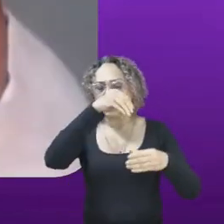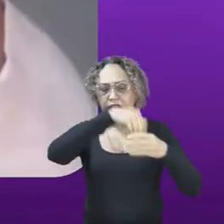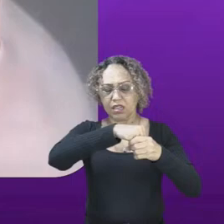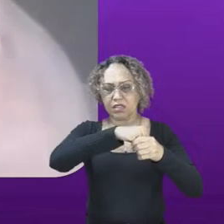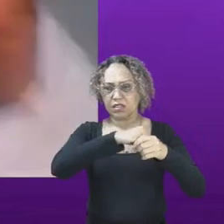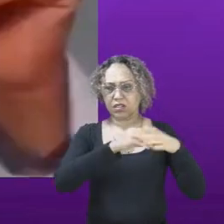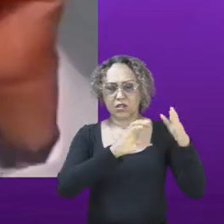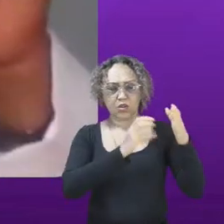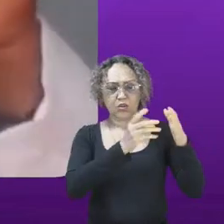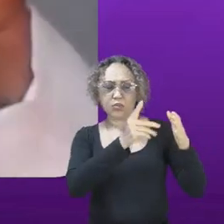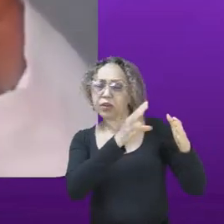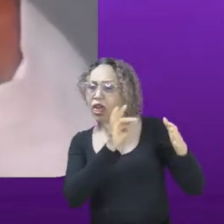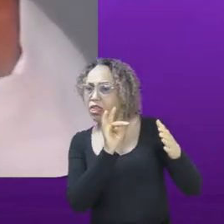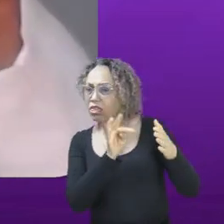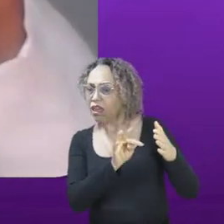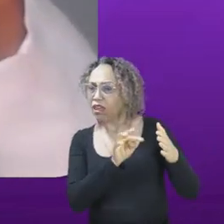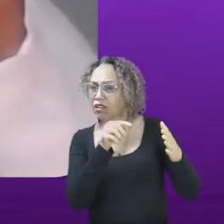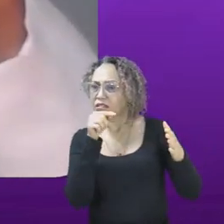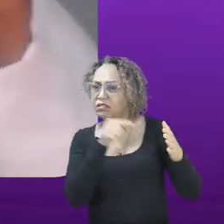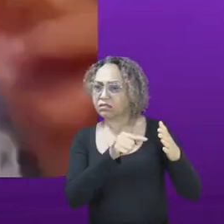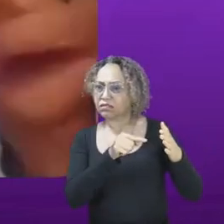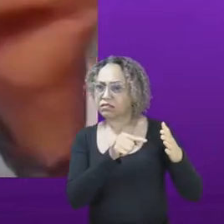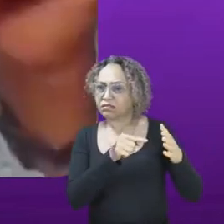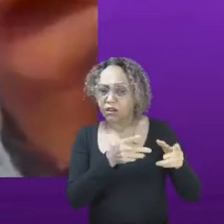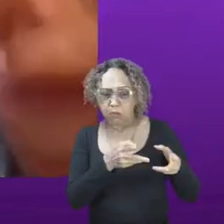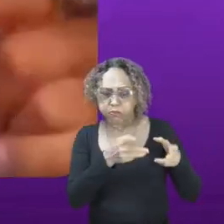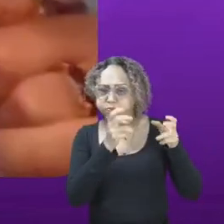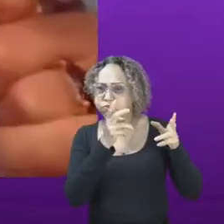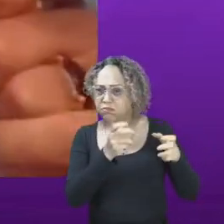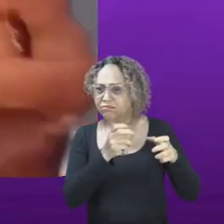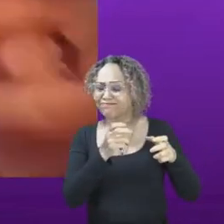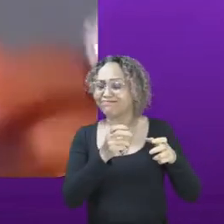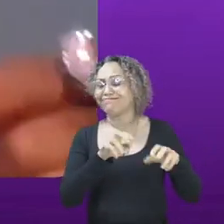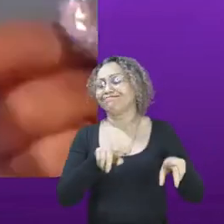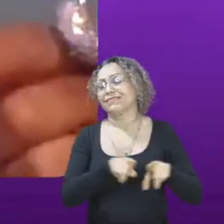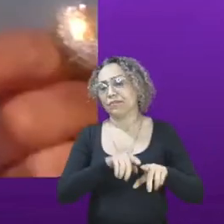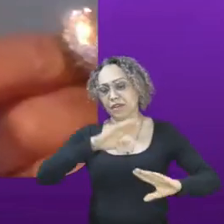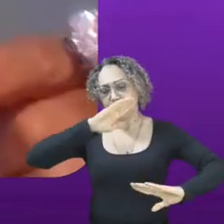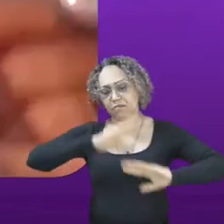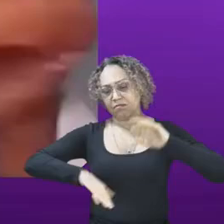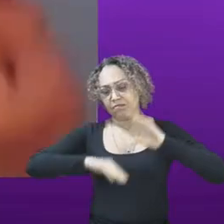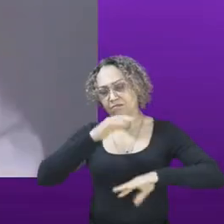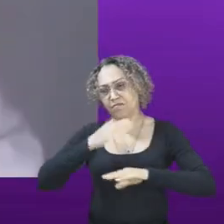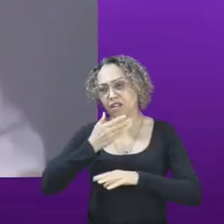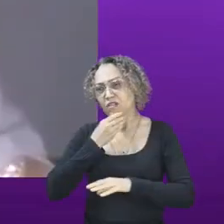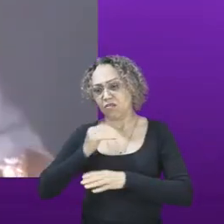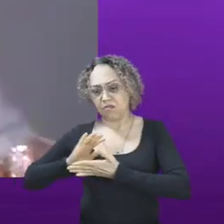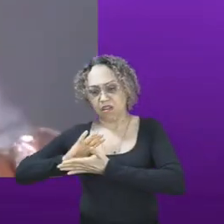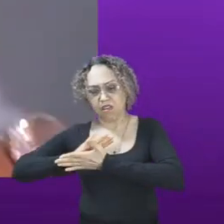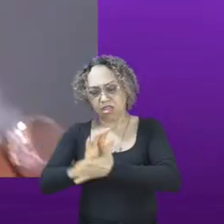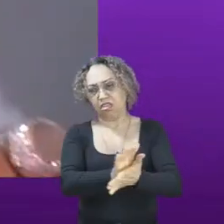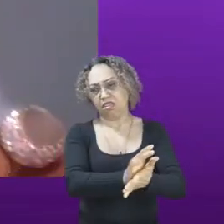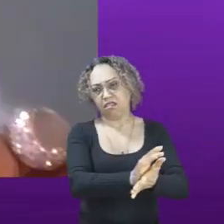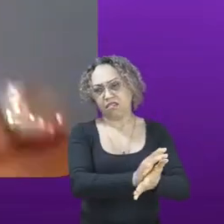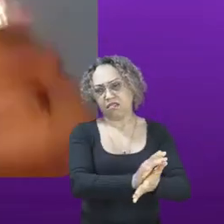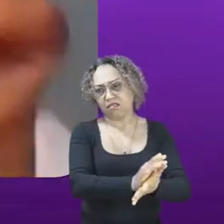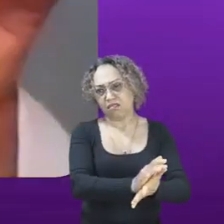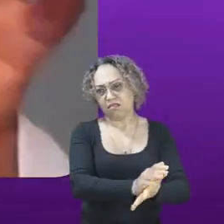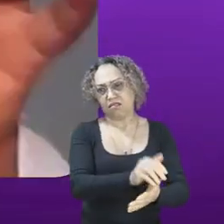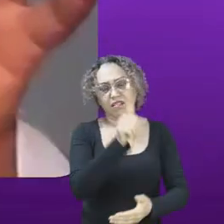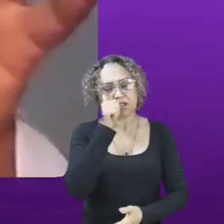gente vê as práticas de exclusão das mulheres negras de modo muito